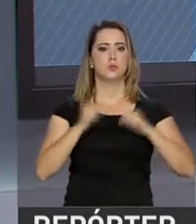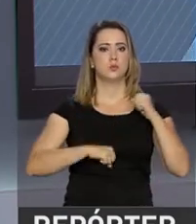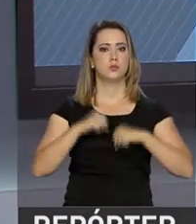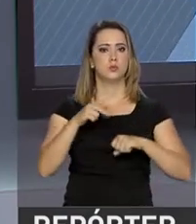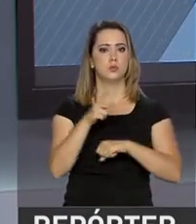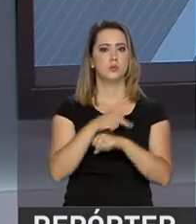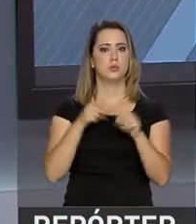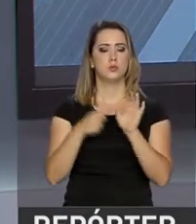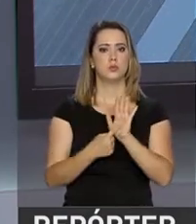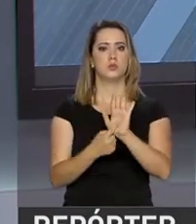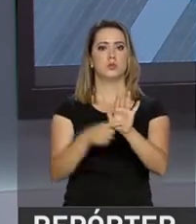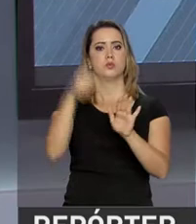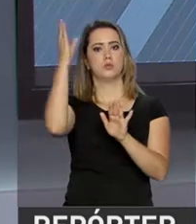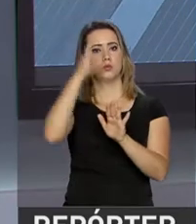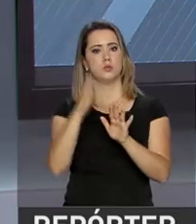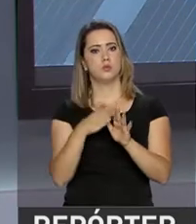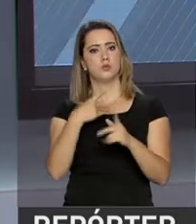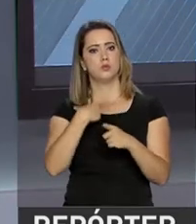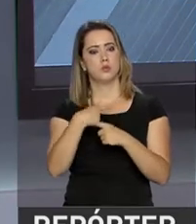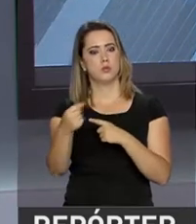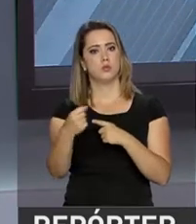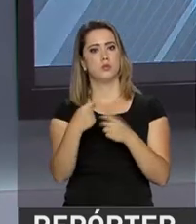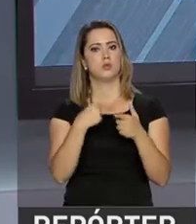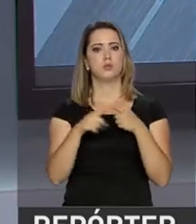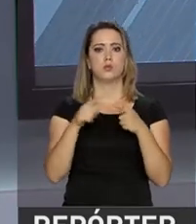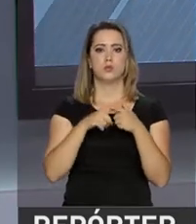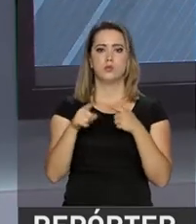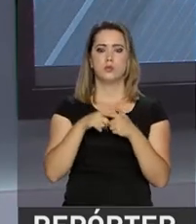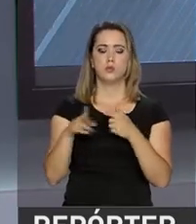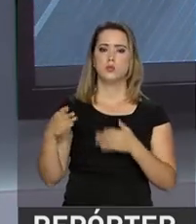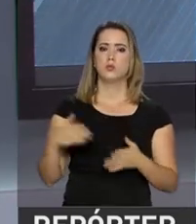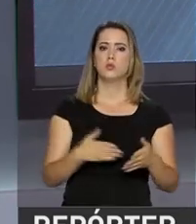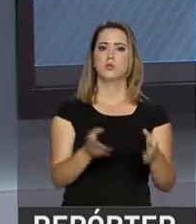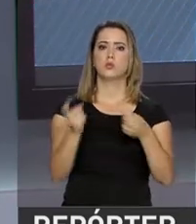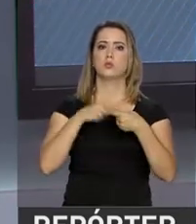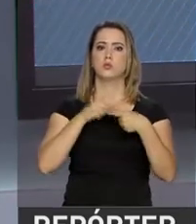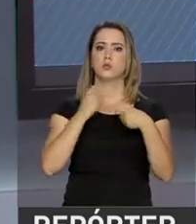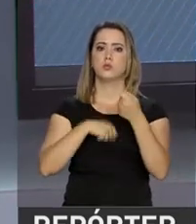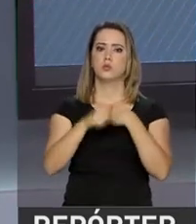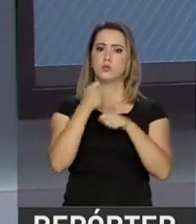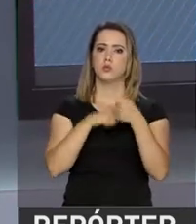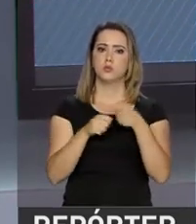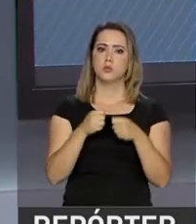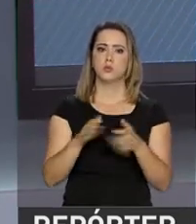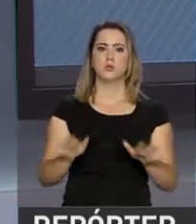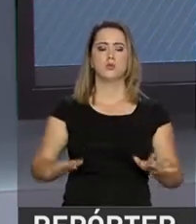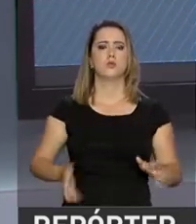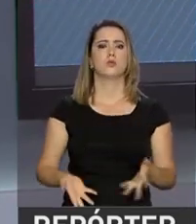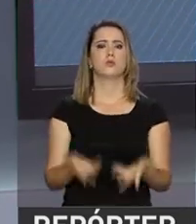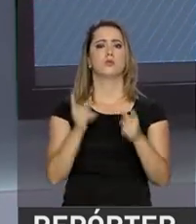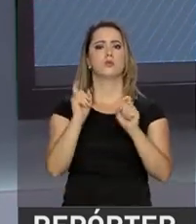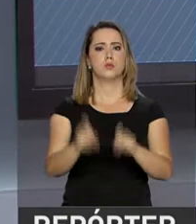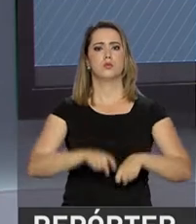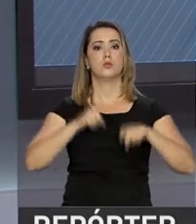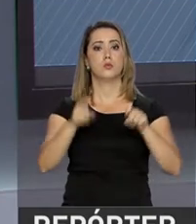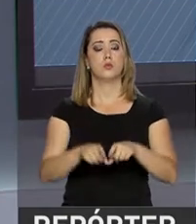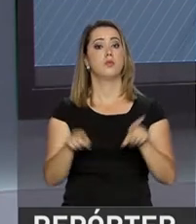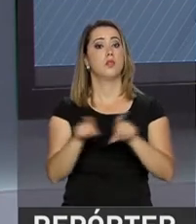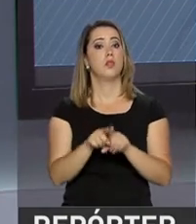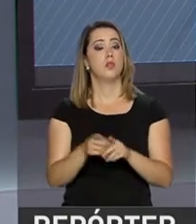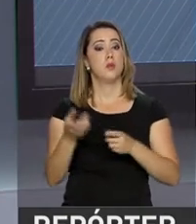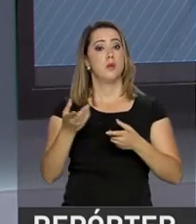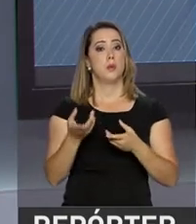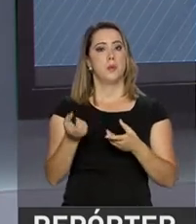país mostra que o brasil está saindo da rede são e no caminho da recuperação e impulsionado pela agricultura